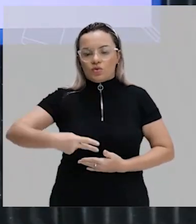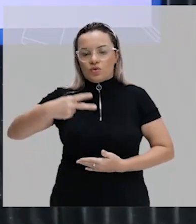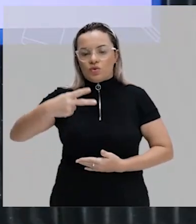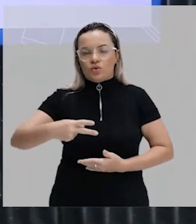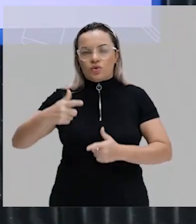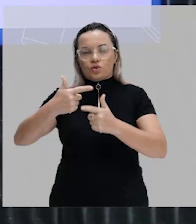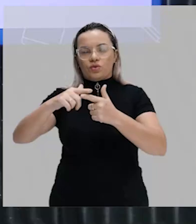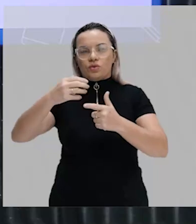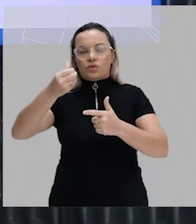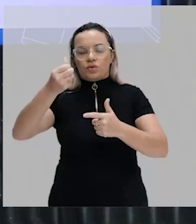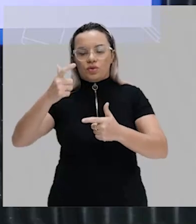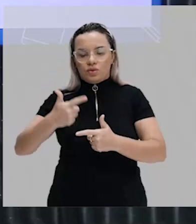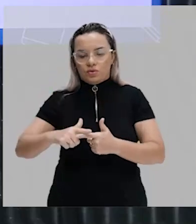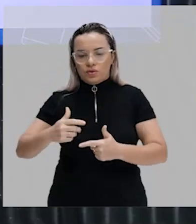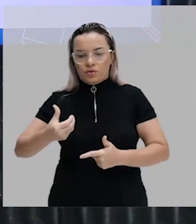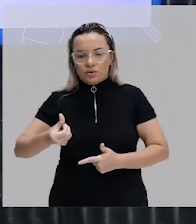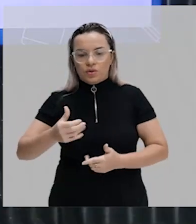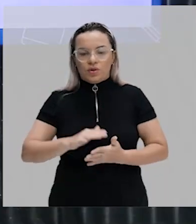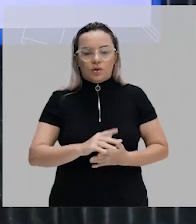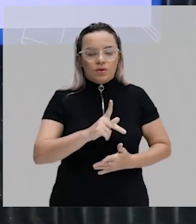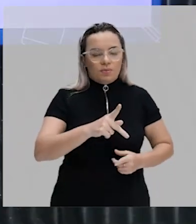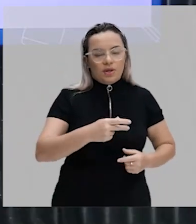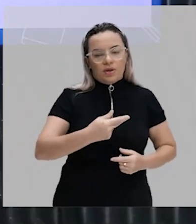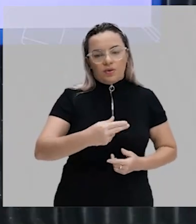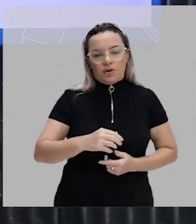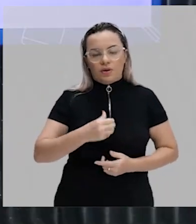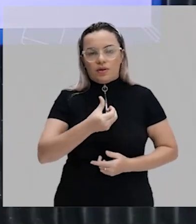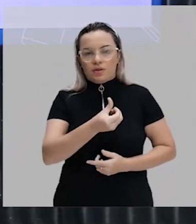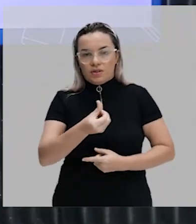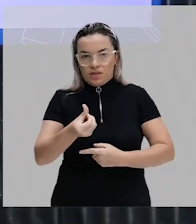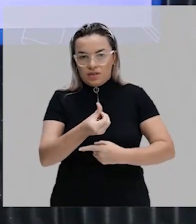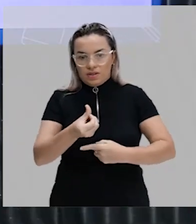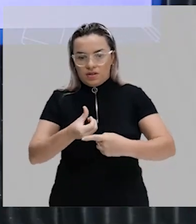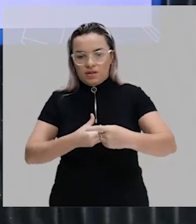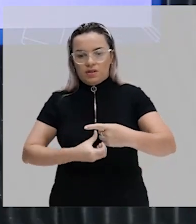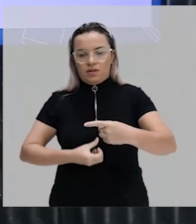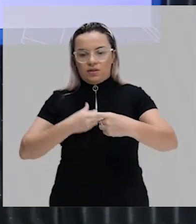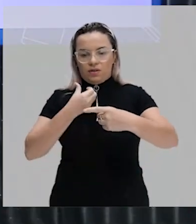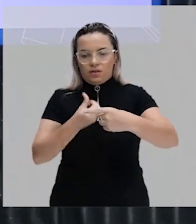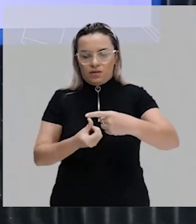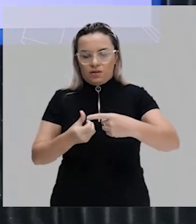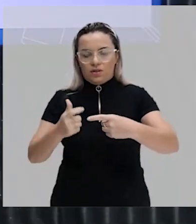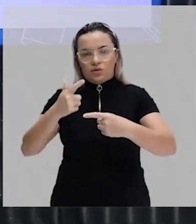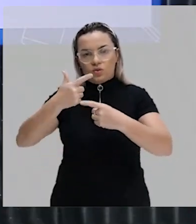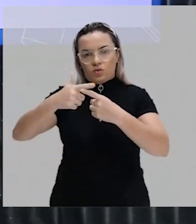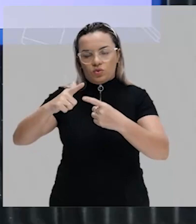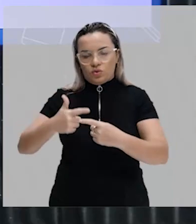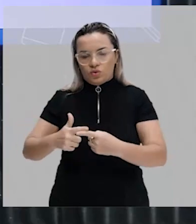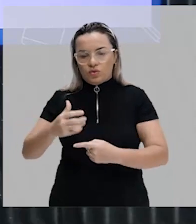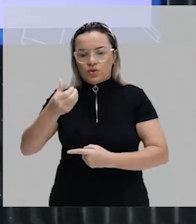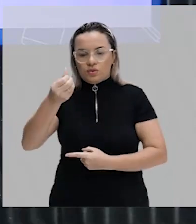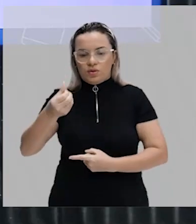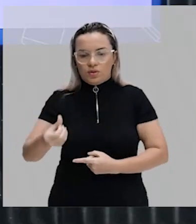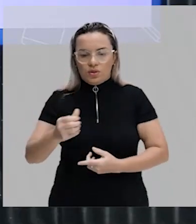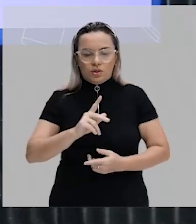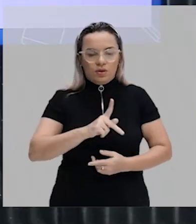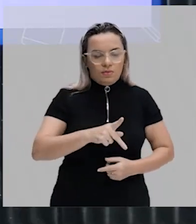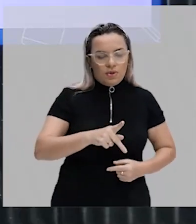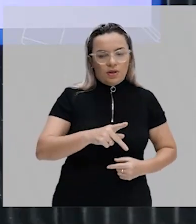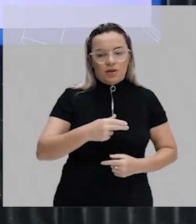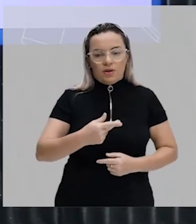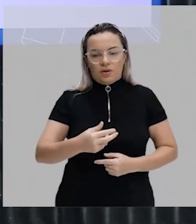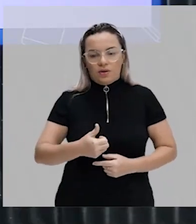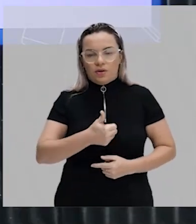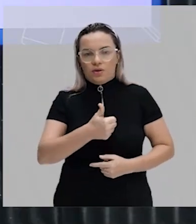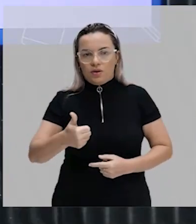6P dividido por 6 dá o próprio P, e 66 dividido por 6 dá quanto? 11. Pronto. Lembra lá nas